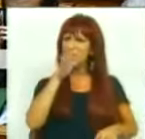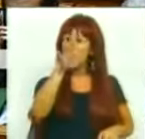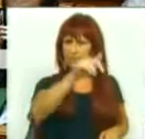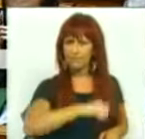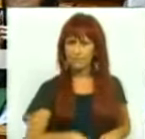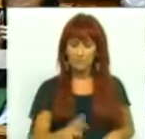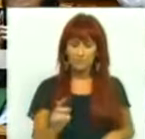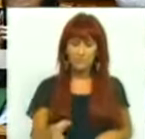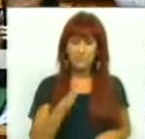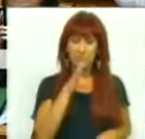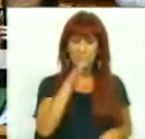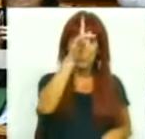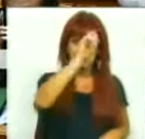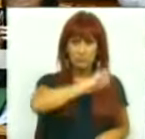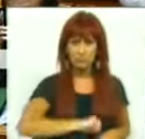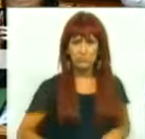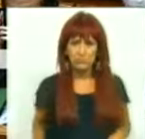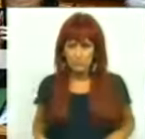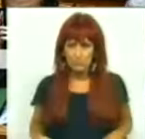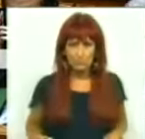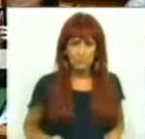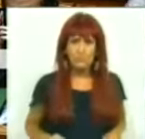dizer